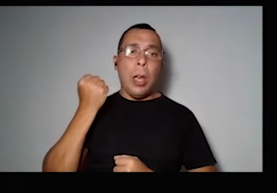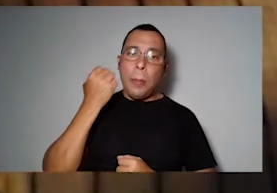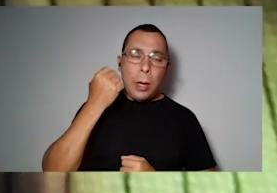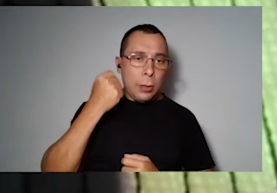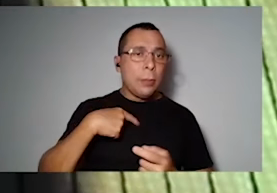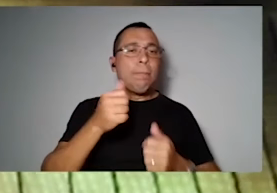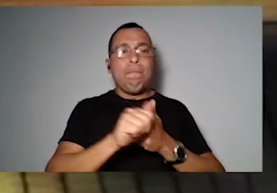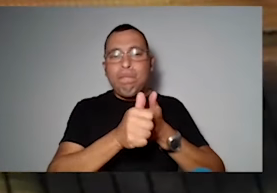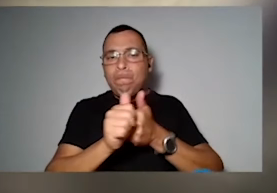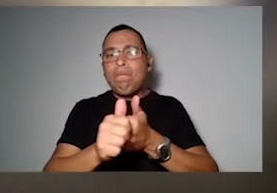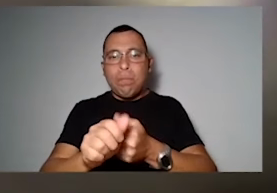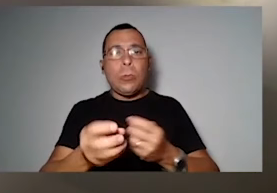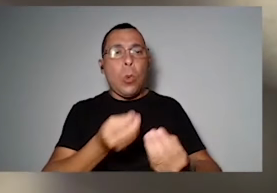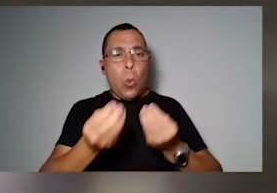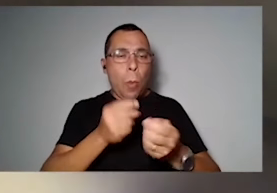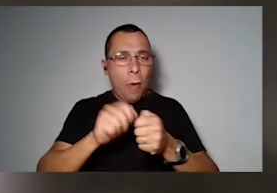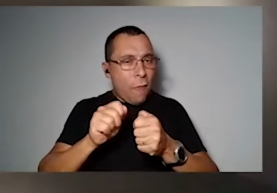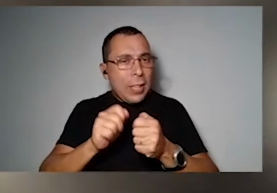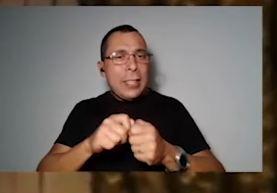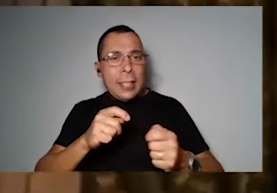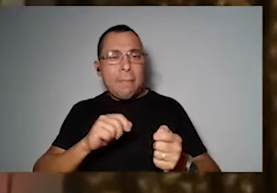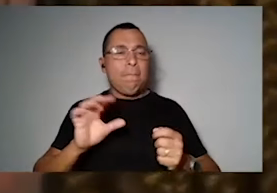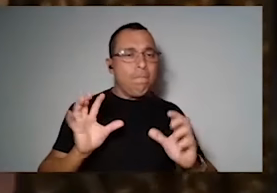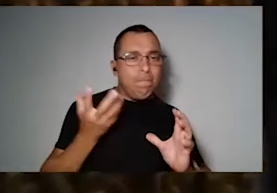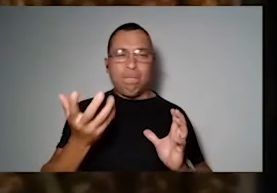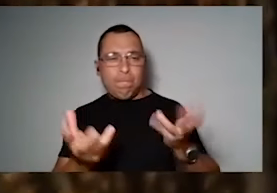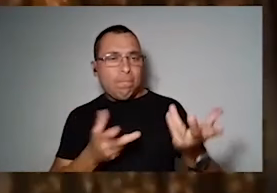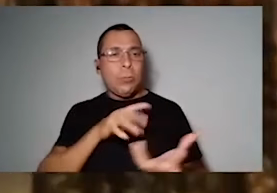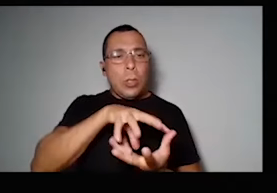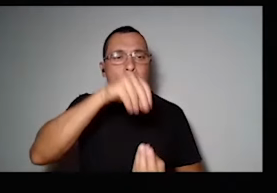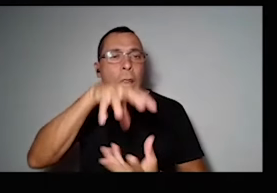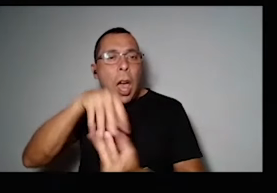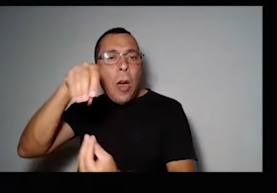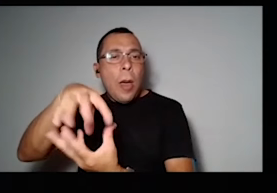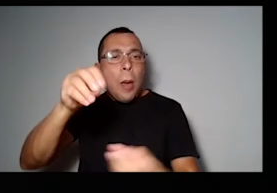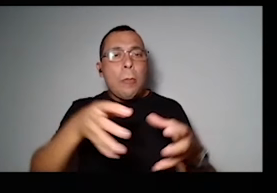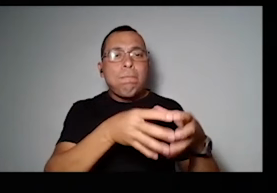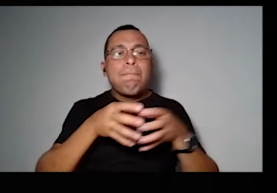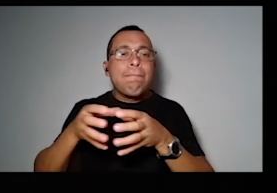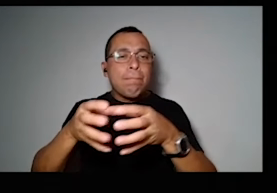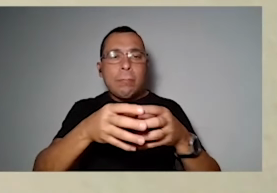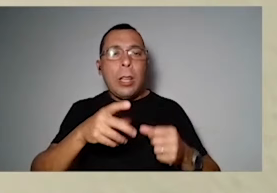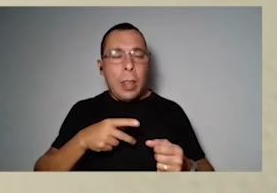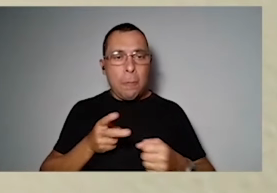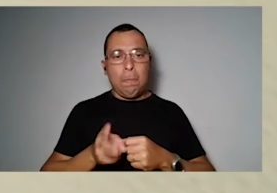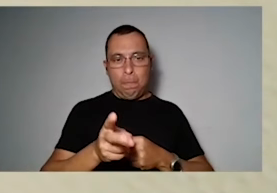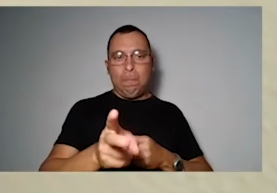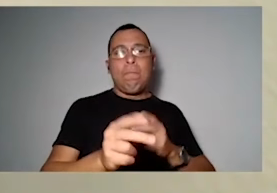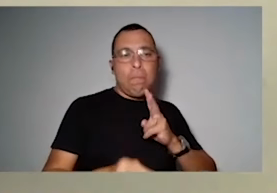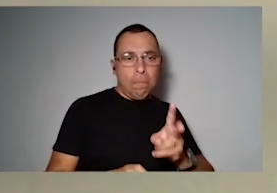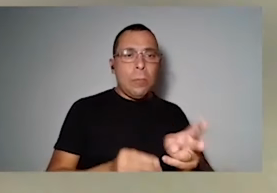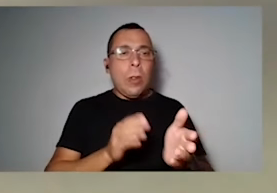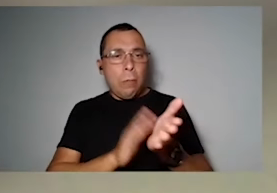vem do branco, pegando minha cora, Congo, agogô, meu banto, pra salsar as almas do meu bando. Procedo,